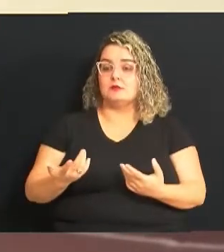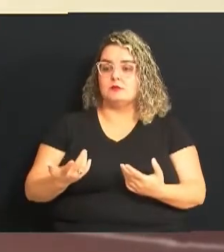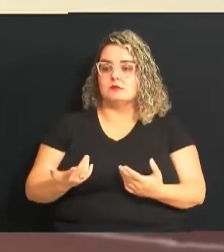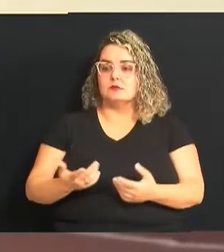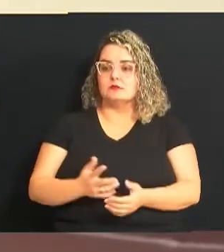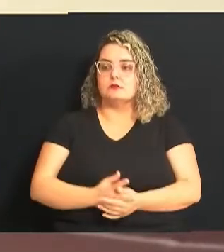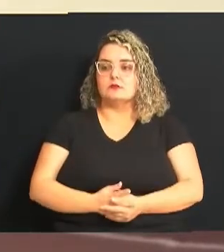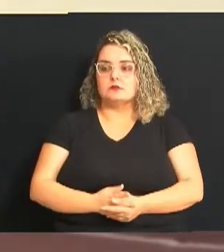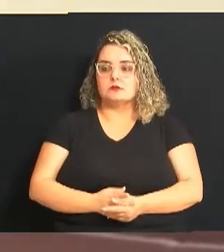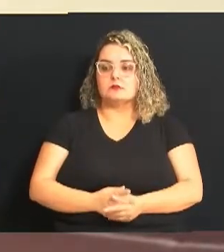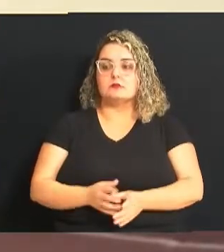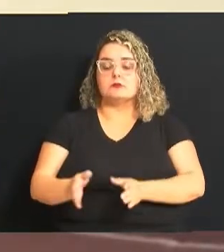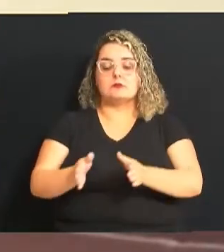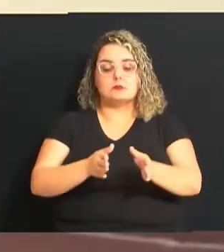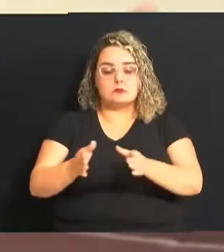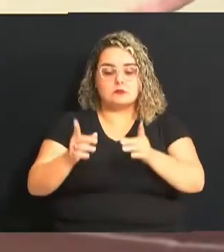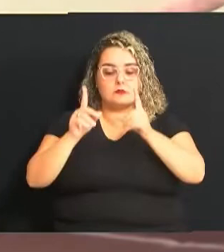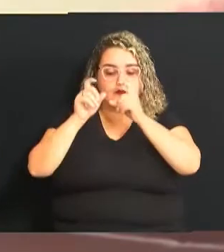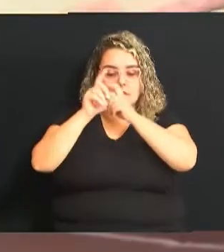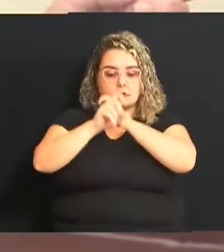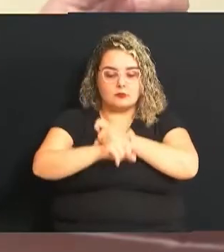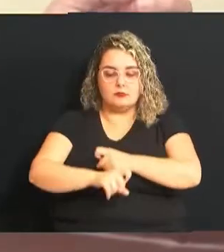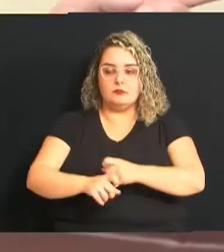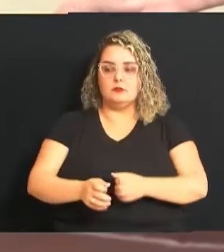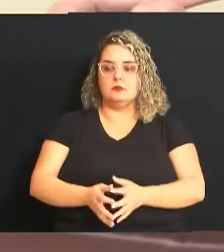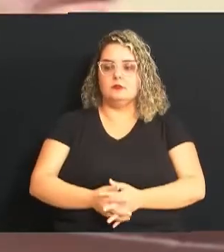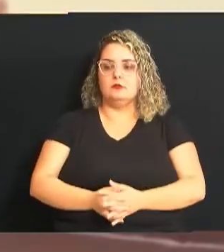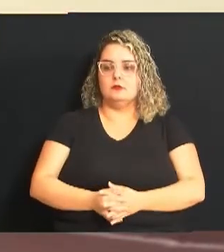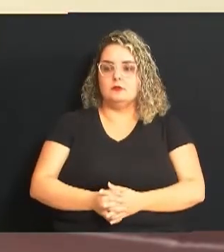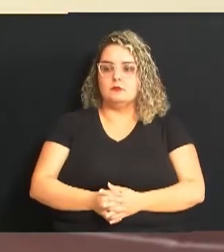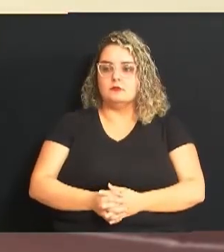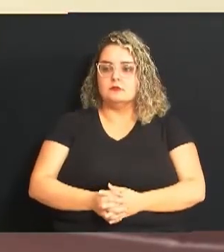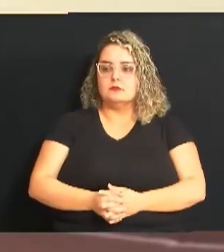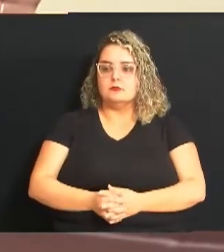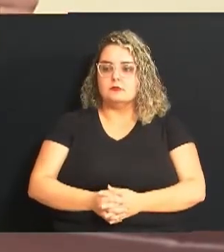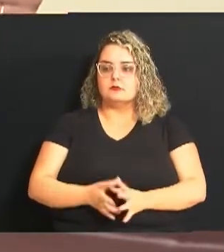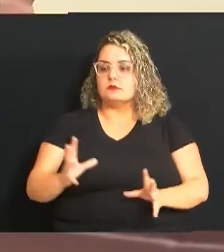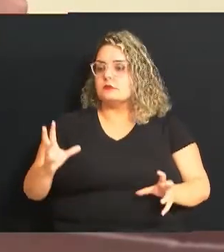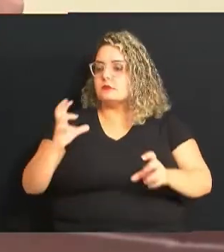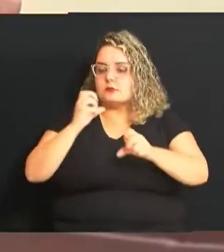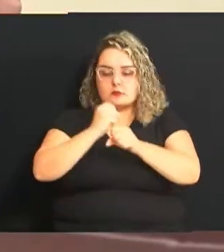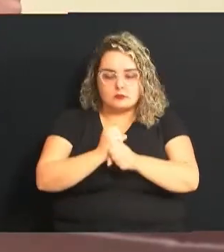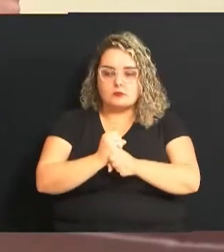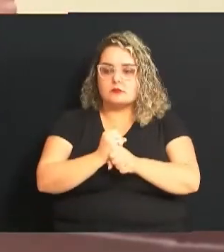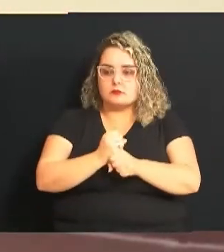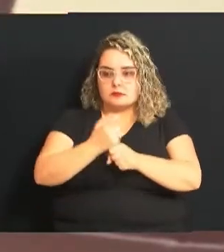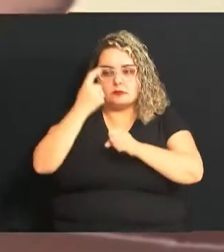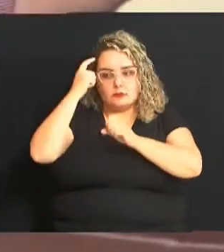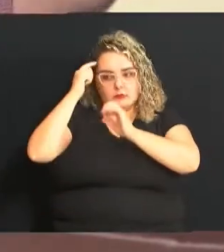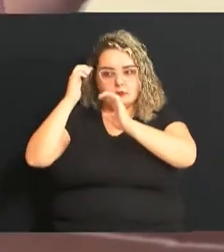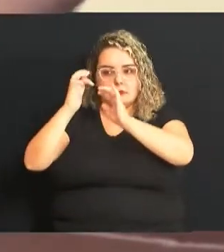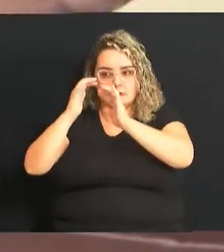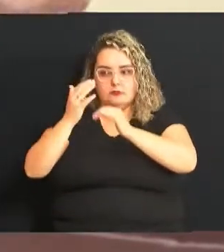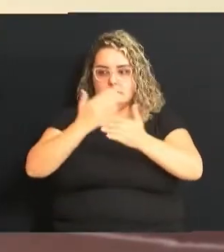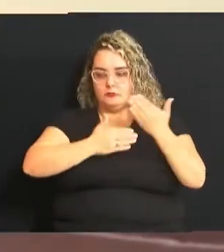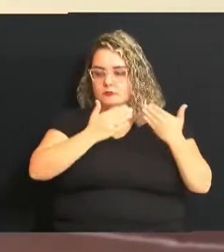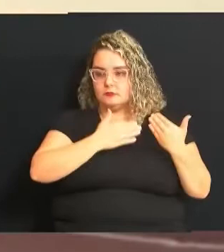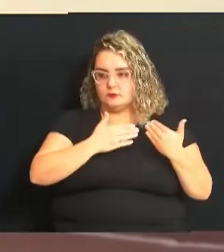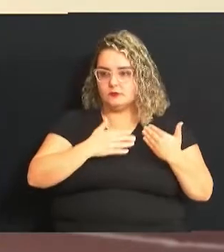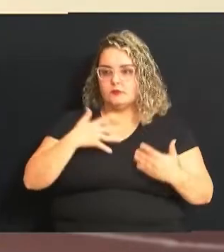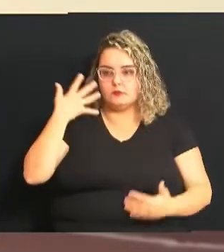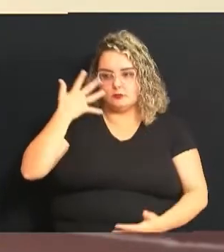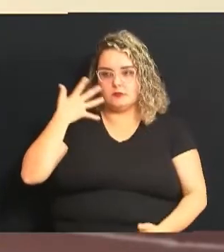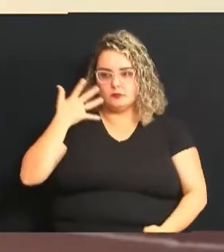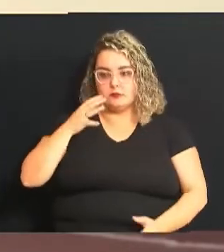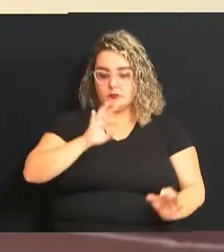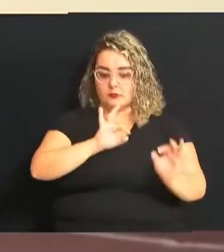é uma fase difícil e acho que agregado a isso é uma reflexão que eu fiz outro dia a partir de uma palestra que eu